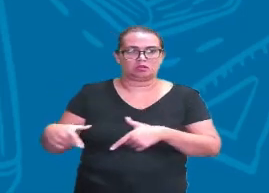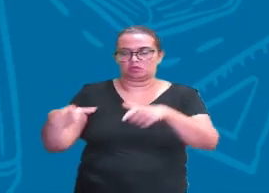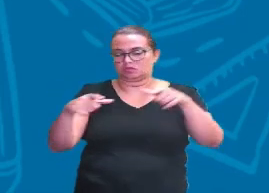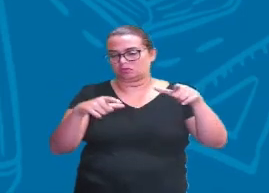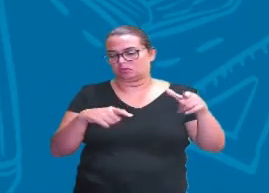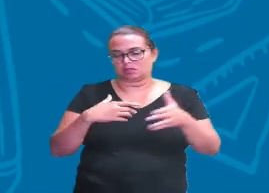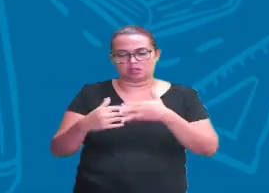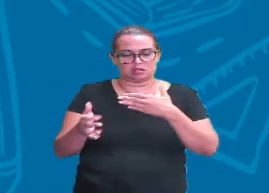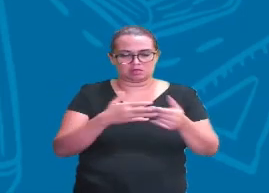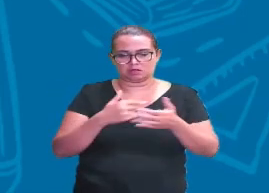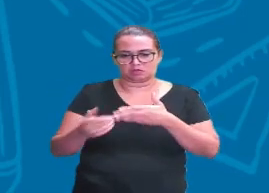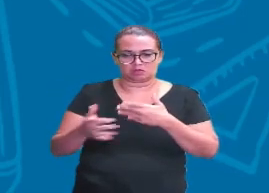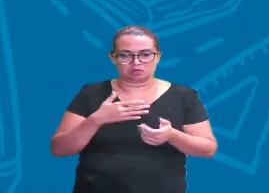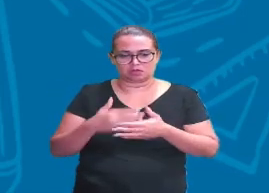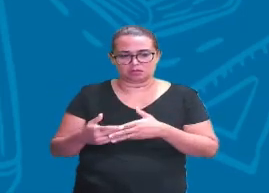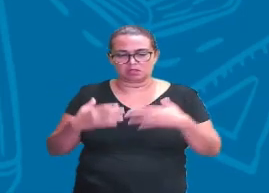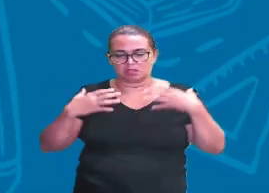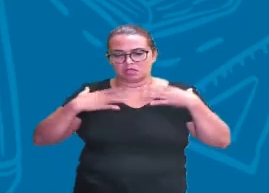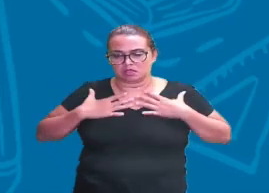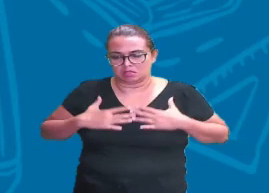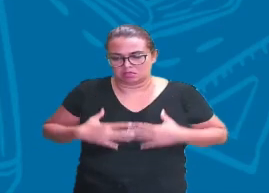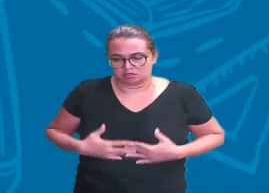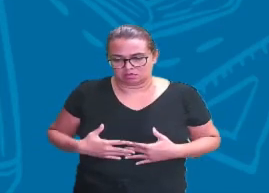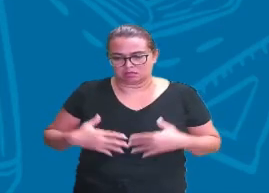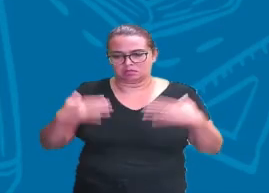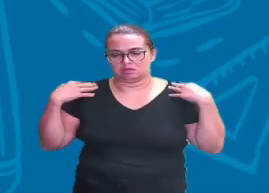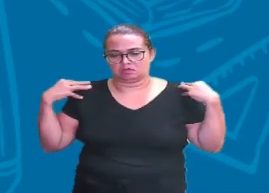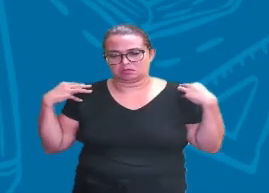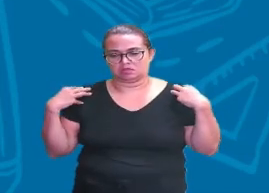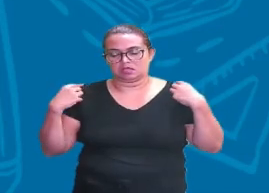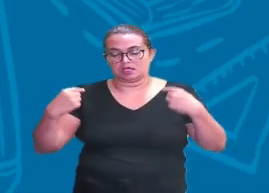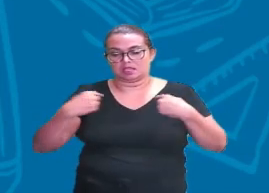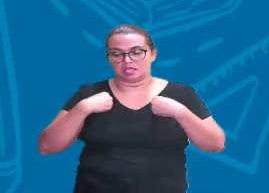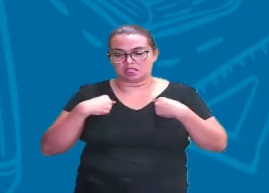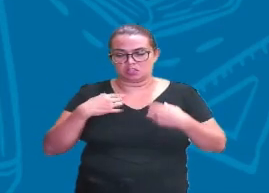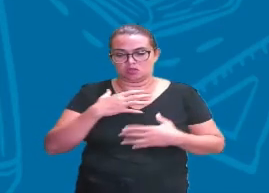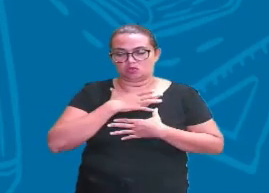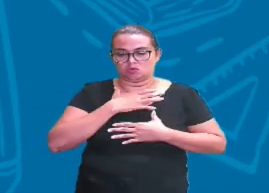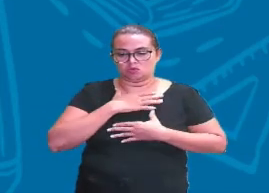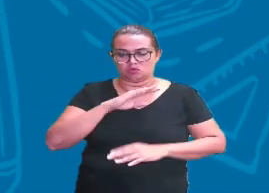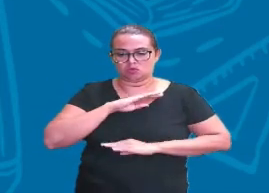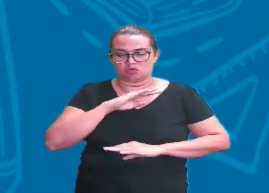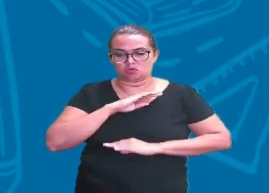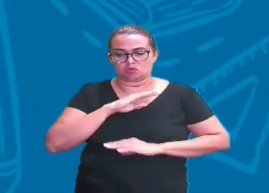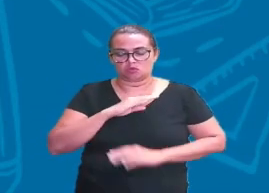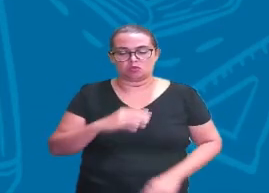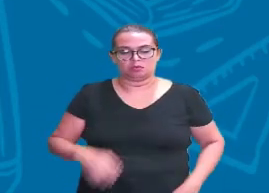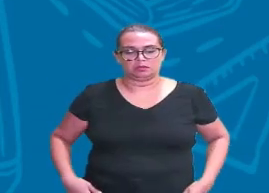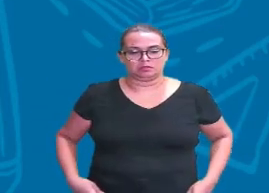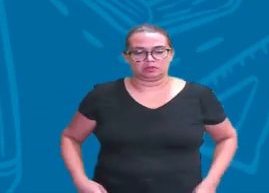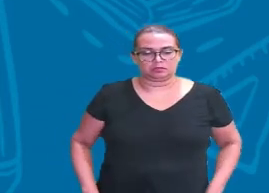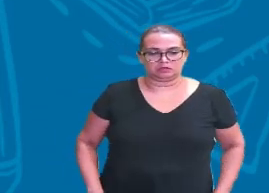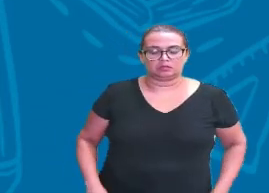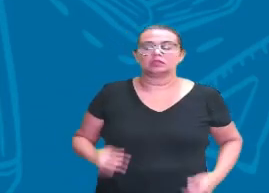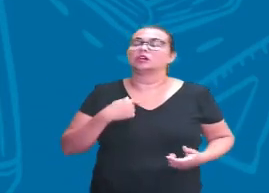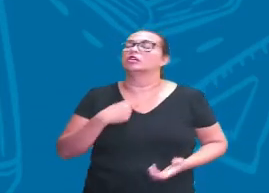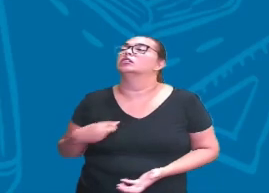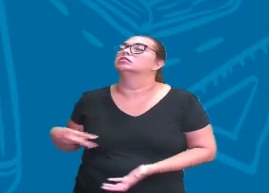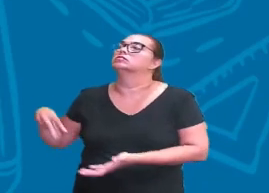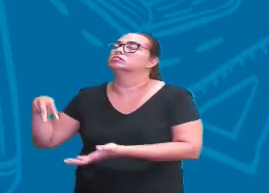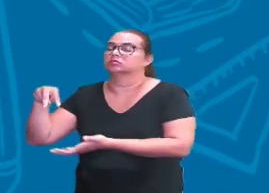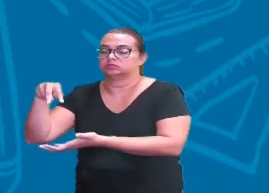em Marte, não importa. É você, então é sua massa. Então, quando você vai na farmácia, você vai medir a quantidade